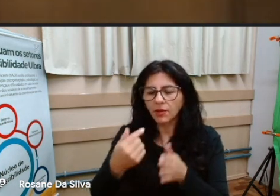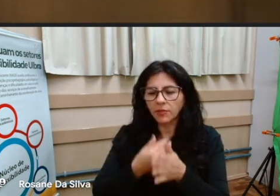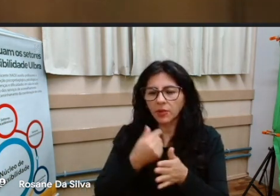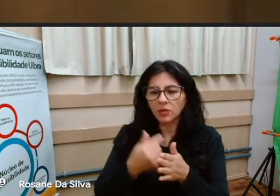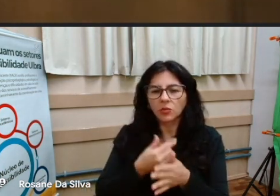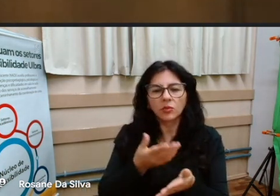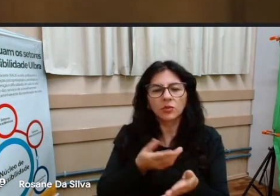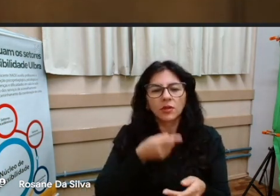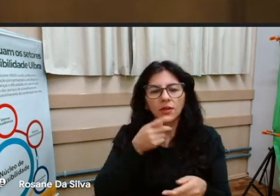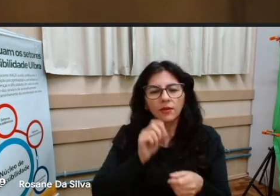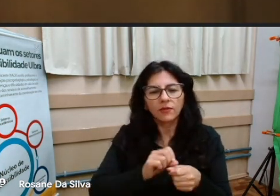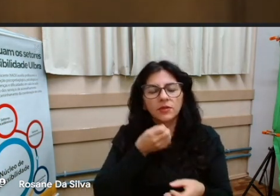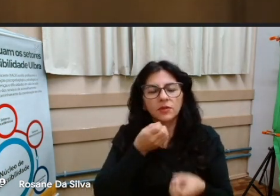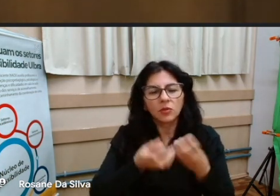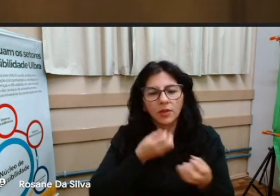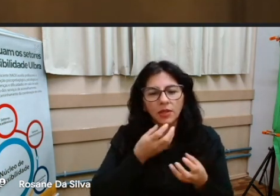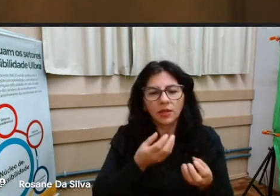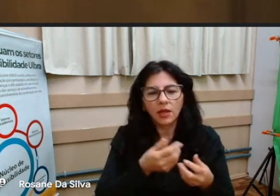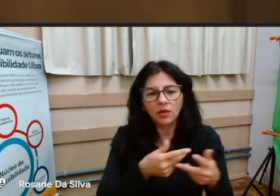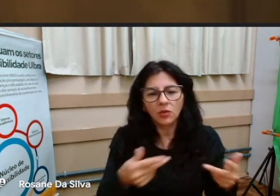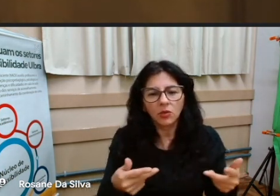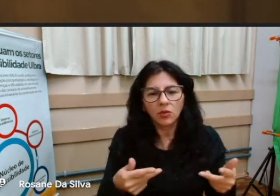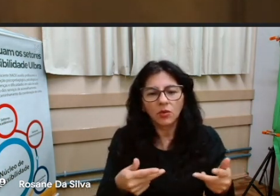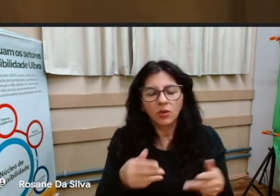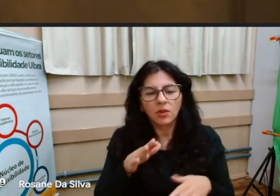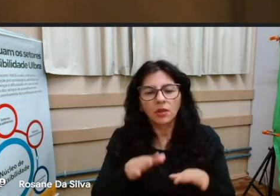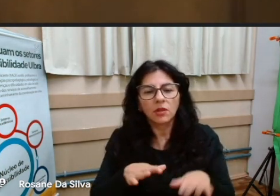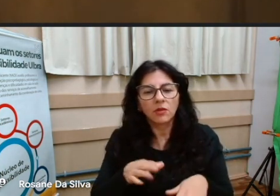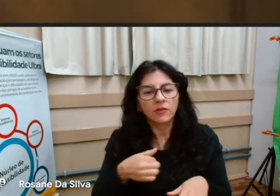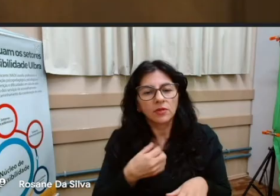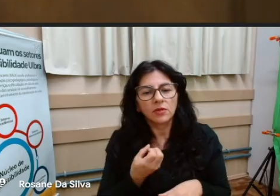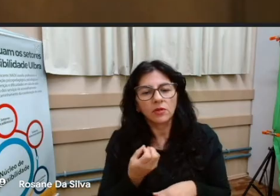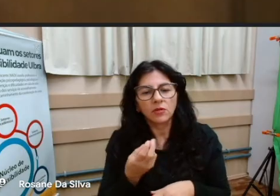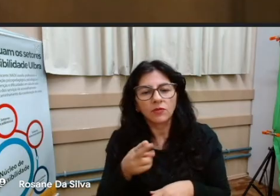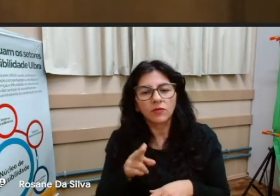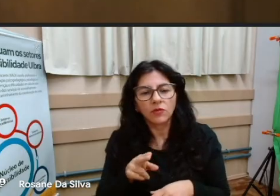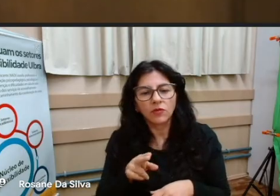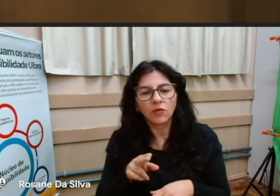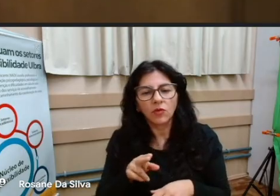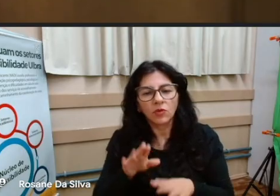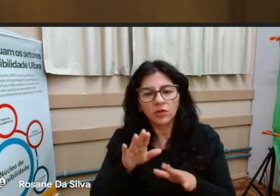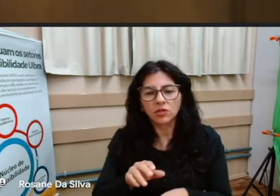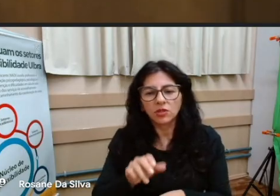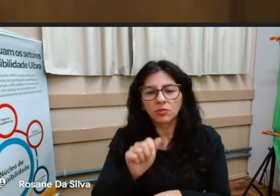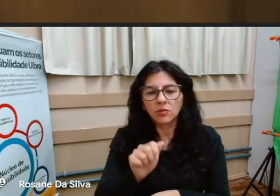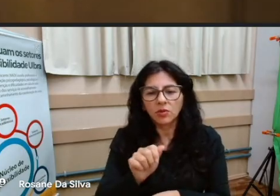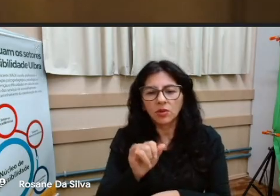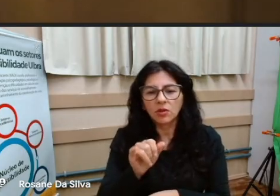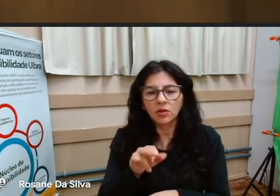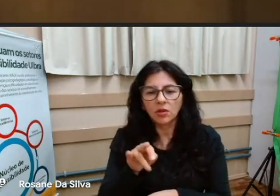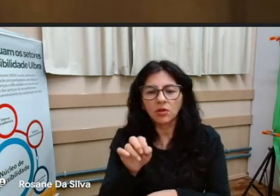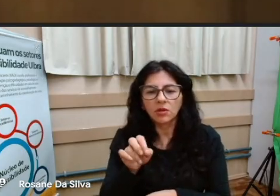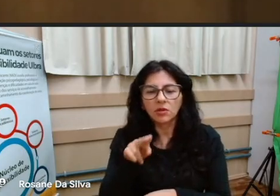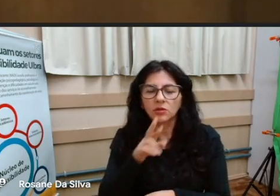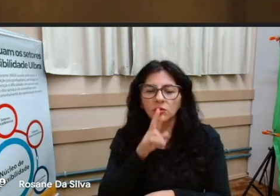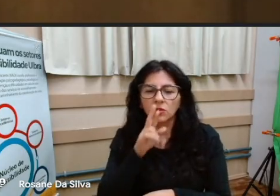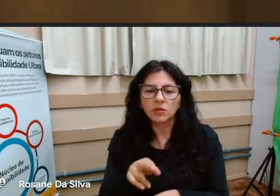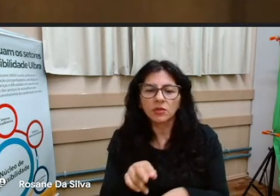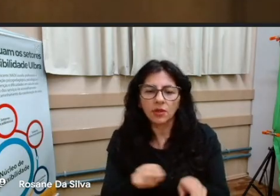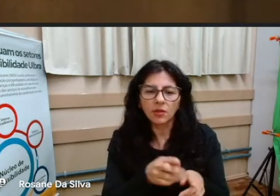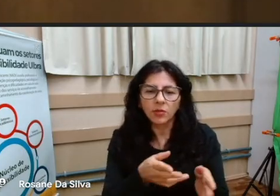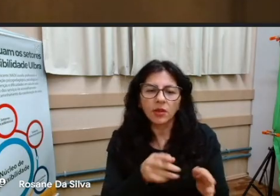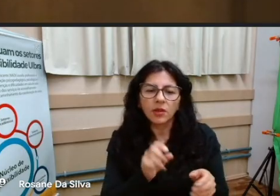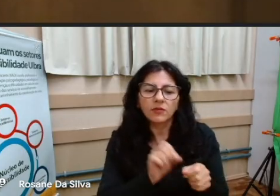mais alguma pergunta quer fazer algum comentário senão talvez eu vou vou deixar pro Airton responder e